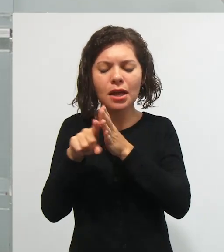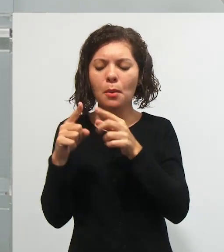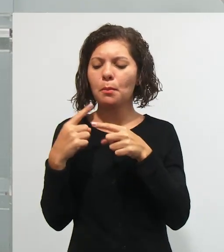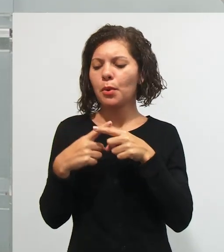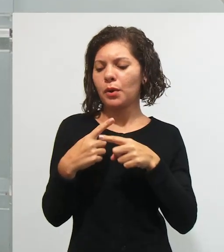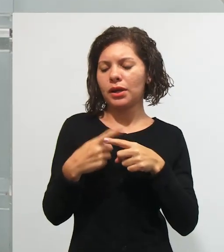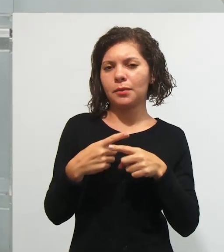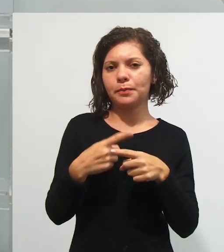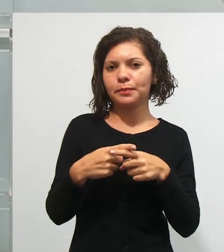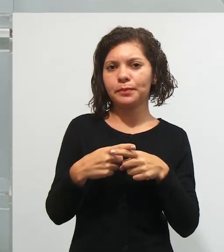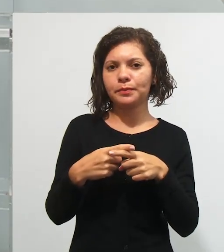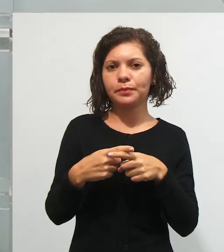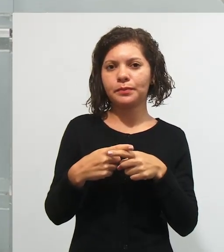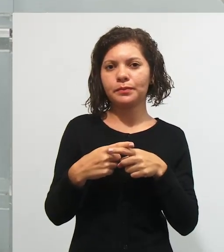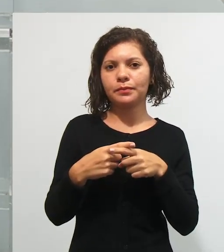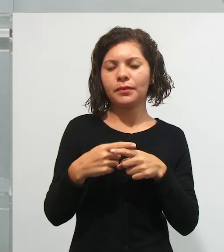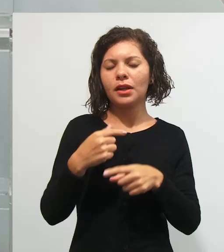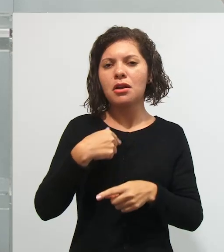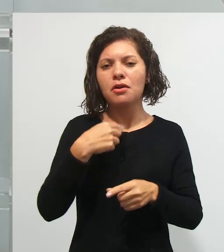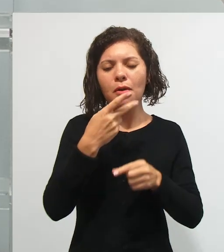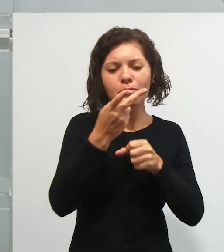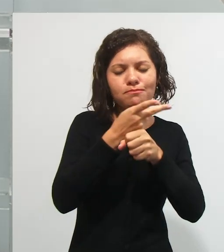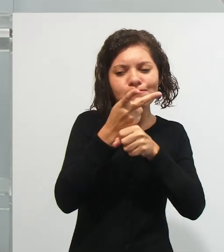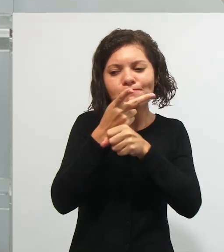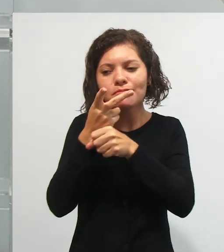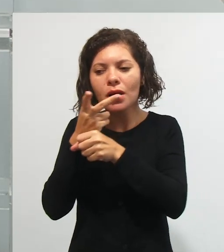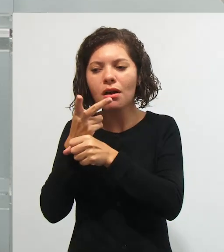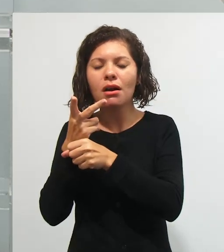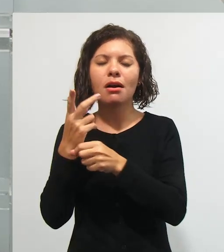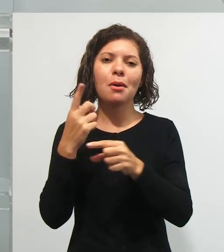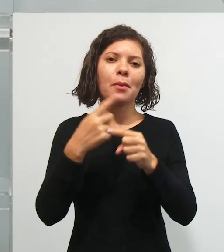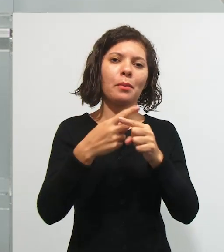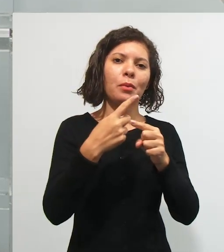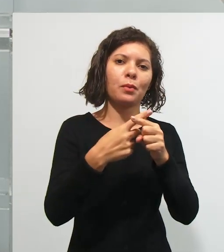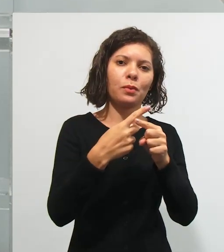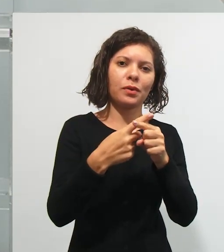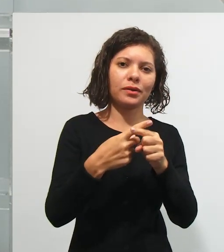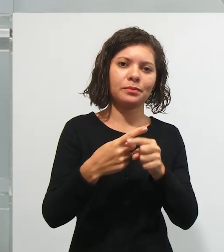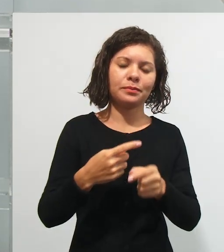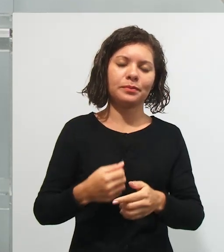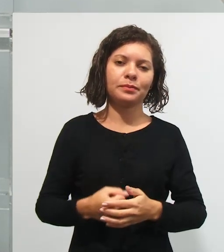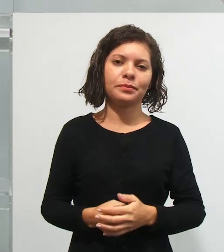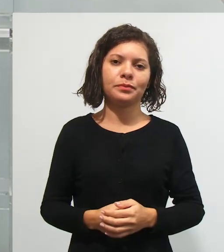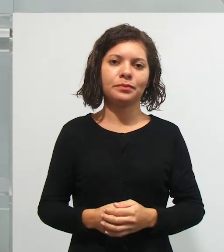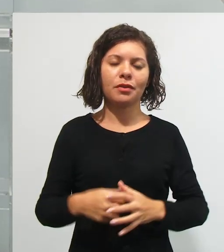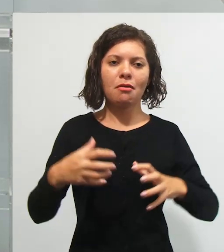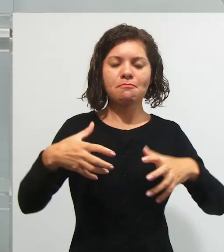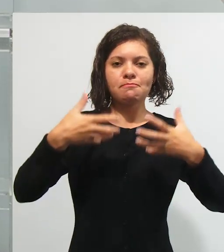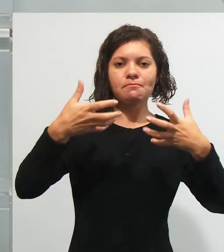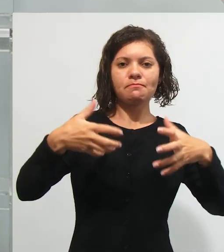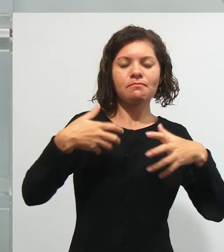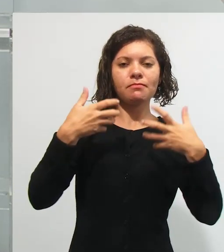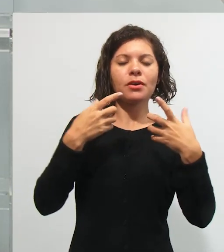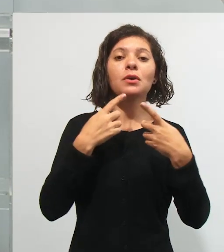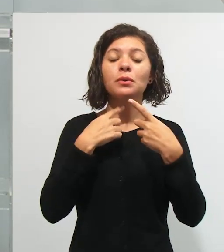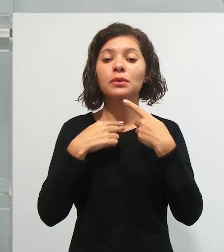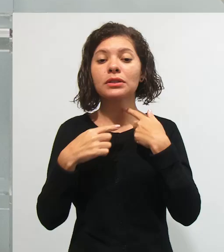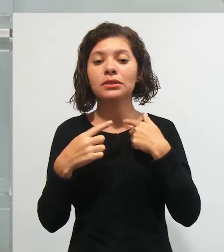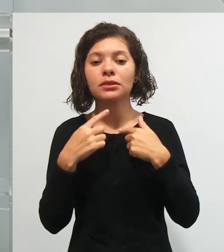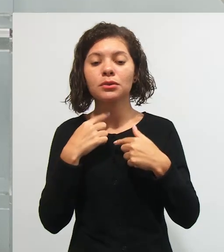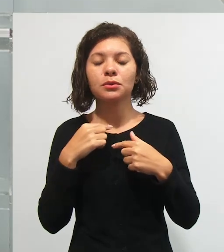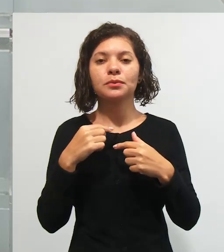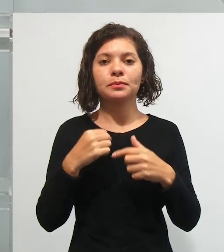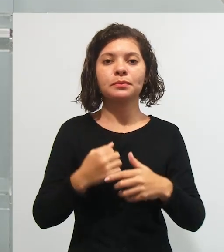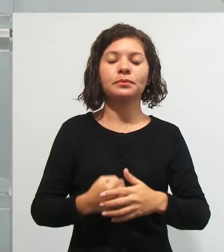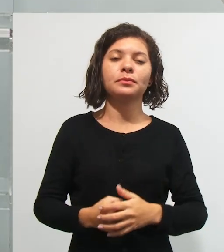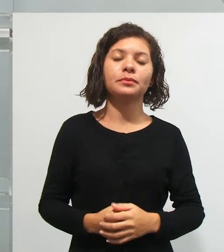respeito disso, o que está te levando a pesquisar. Essa é a motivação. Motivação,